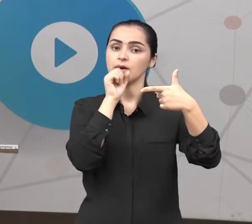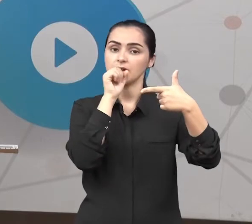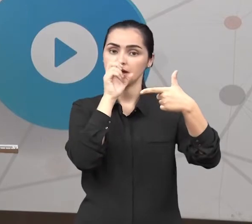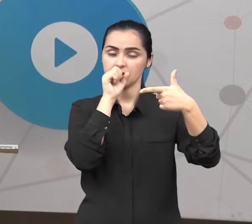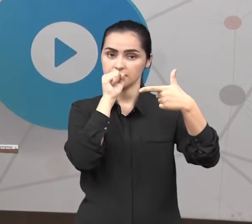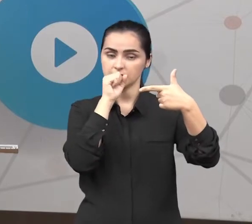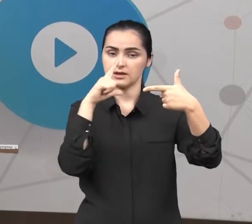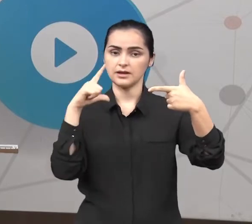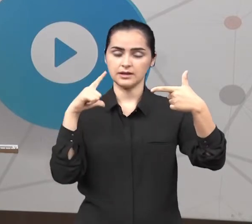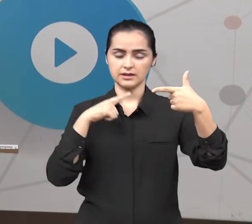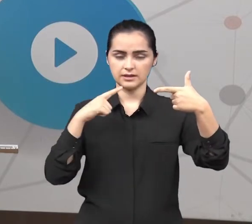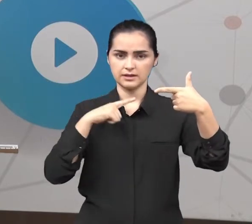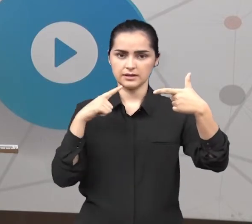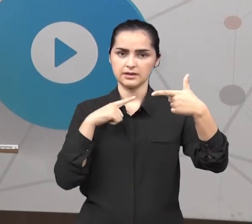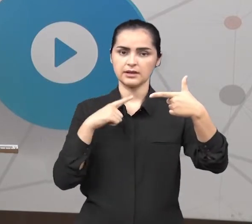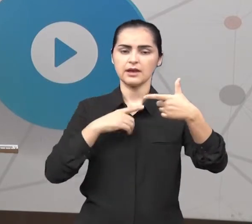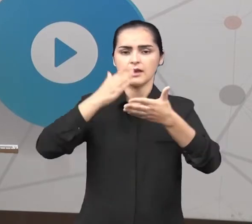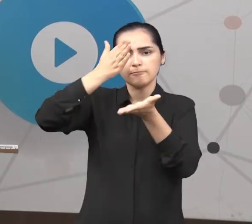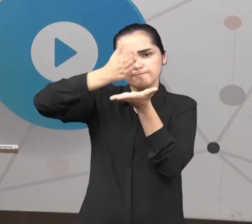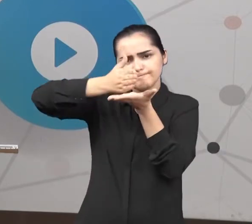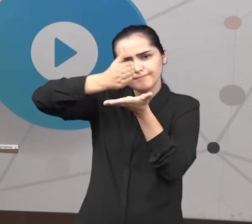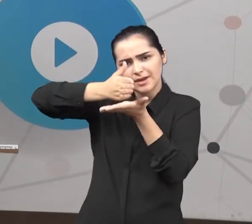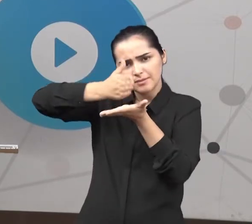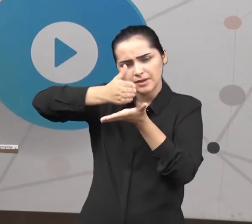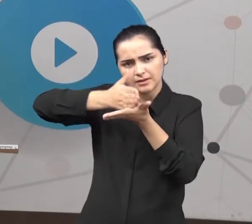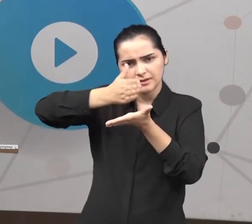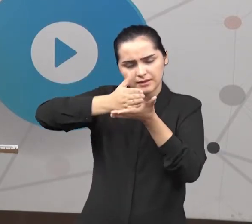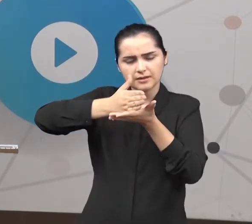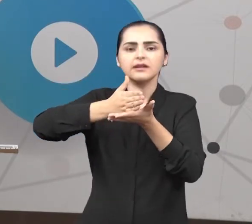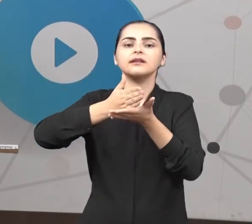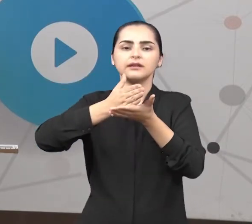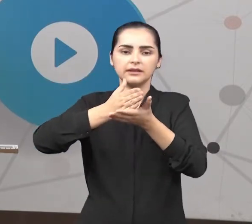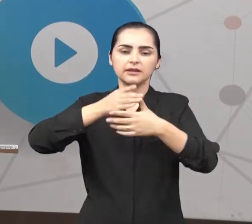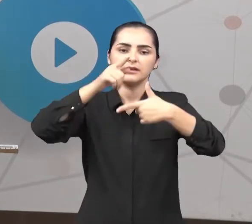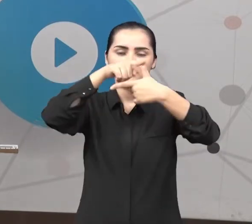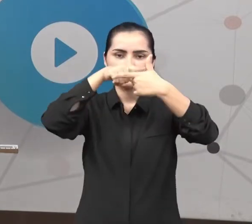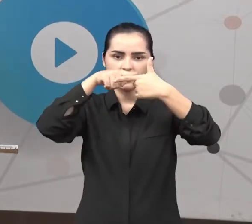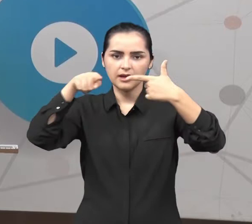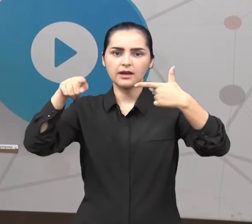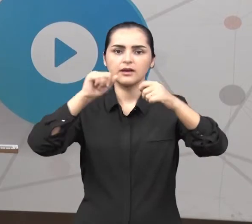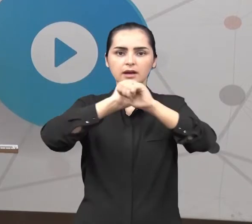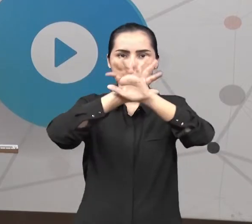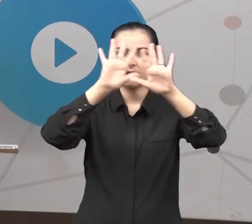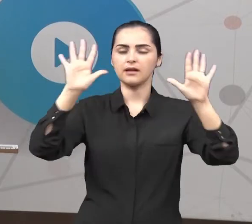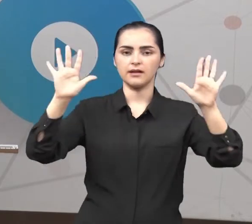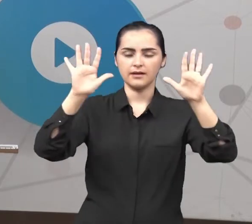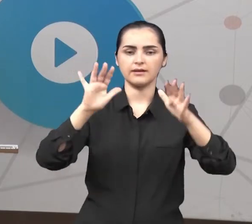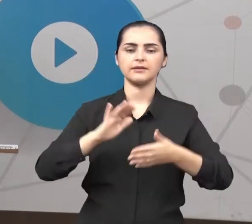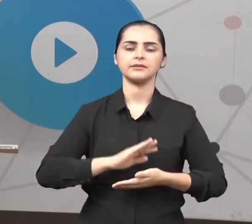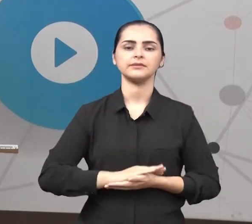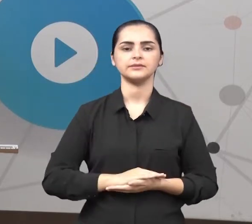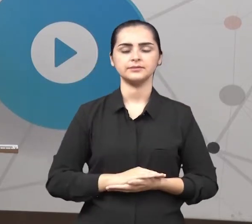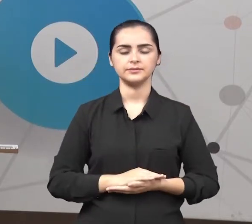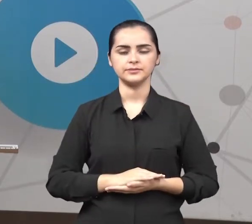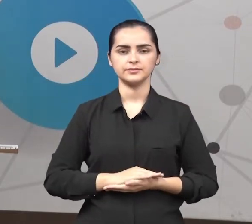da régua que é transparente. Essa mede 30, essa mede 60 centímetros.